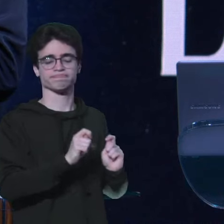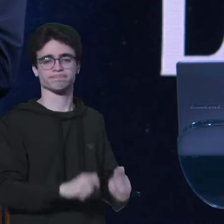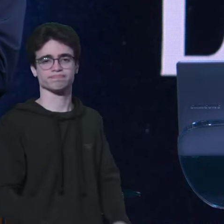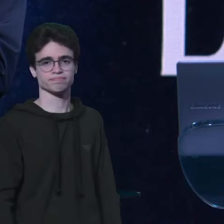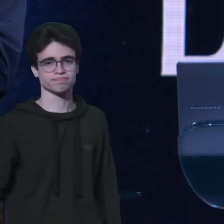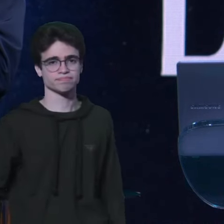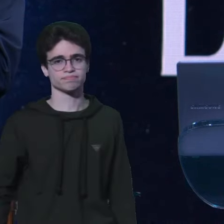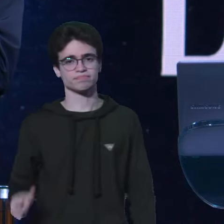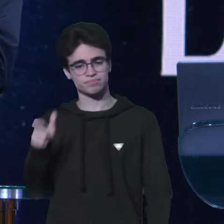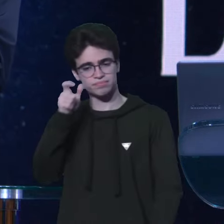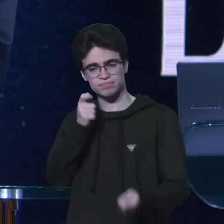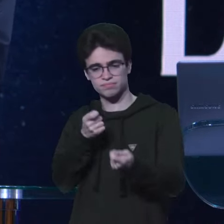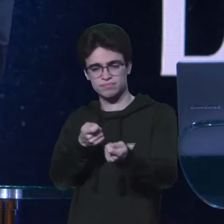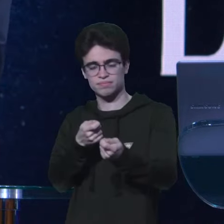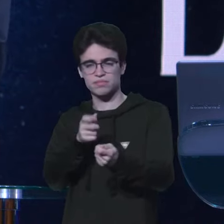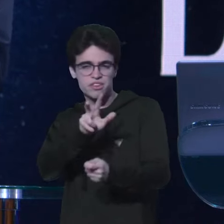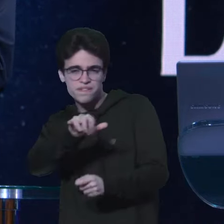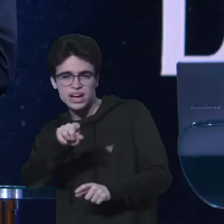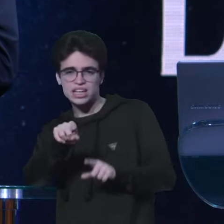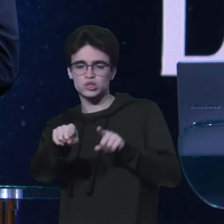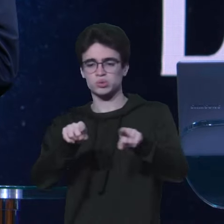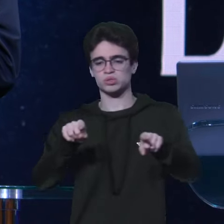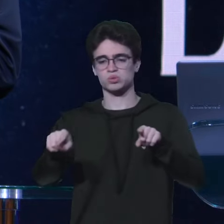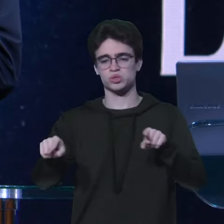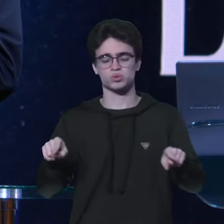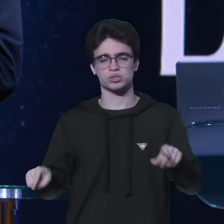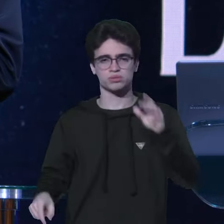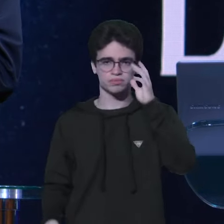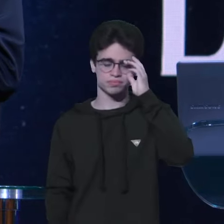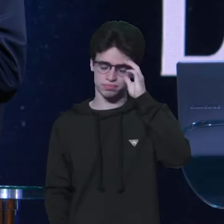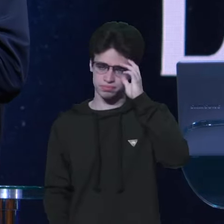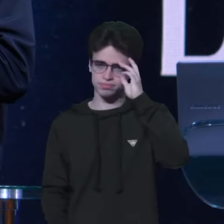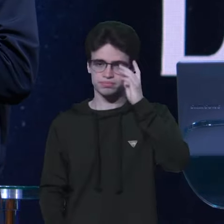Te dizendo, faça aquilo, faça isso, faça isso.